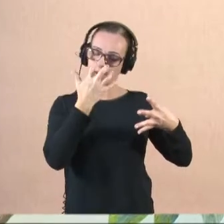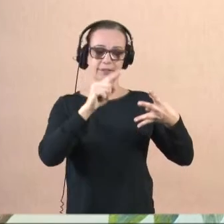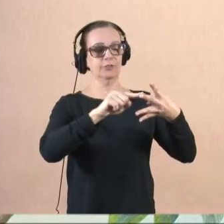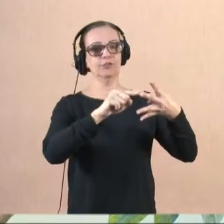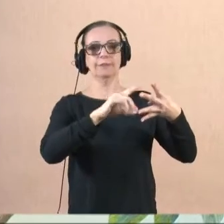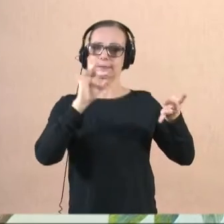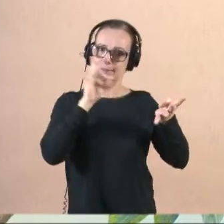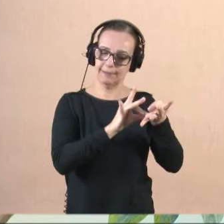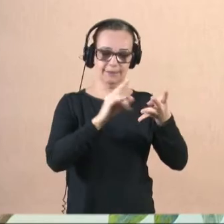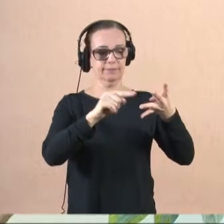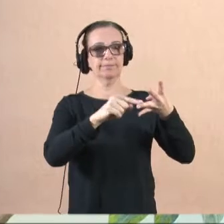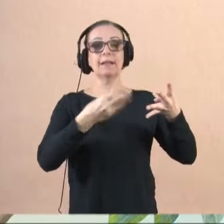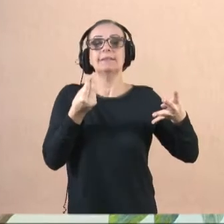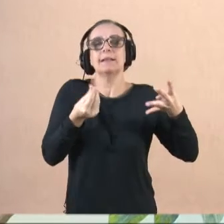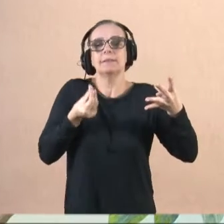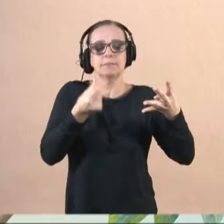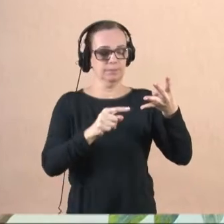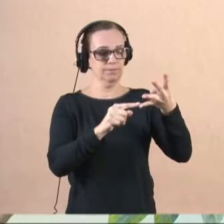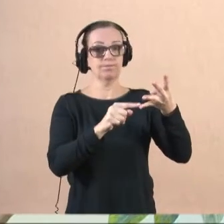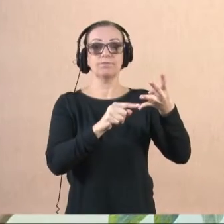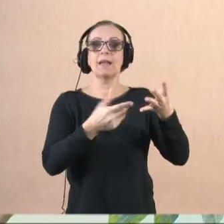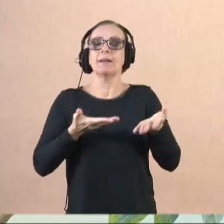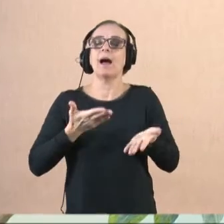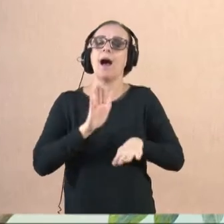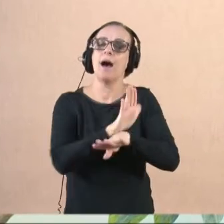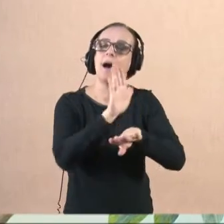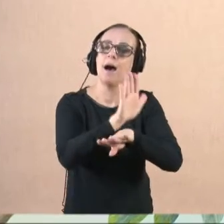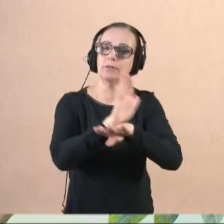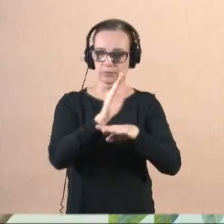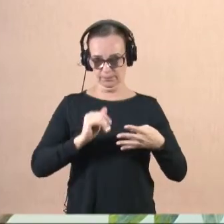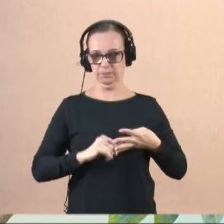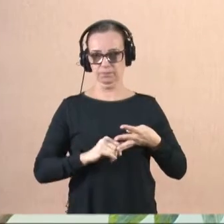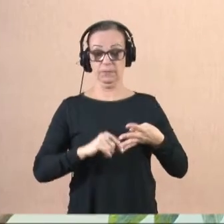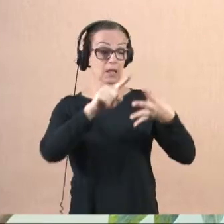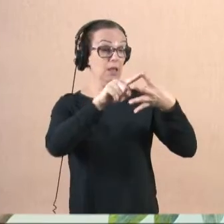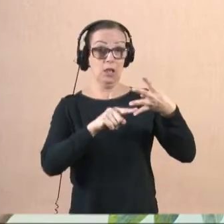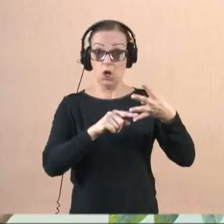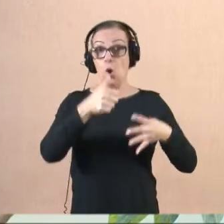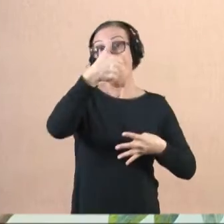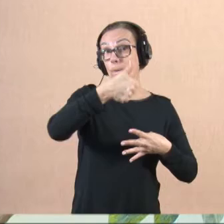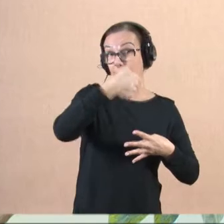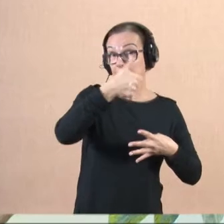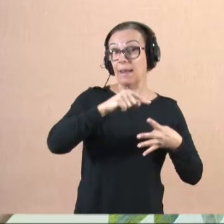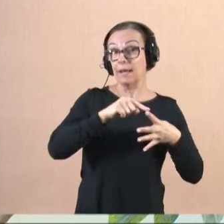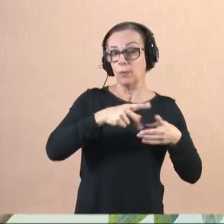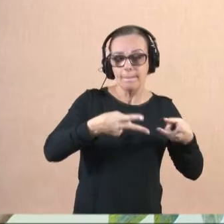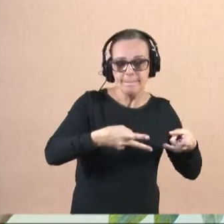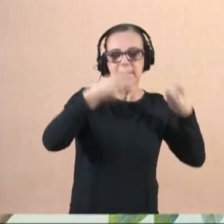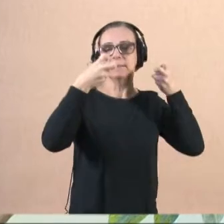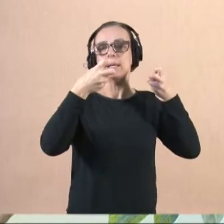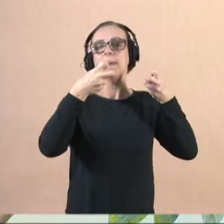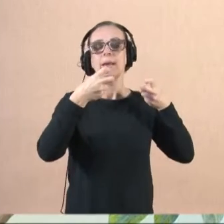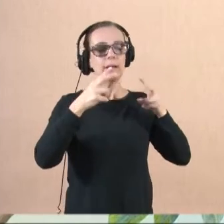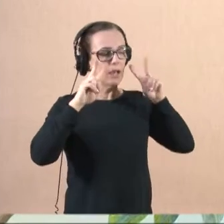sinceridade sensibilização é a solidariedade é o primeiro passo seria a perceber